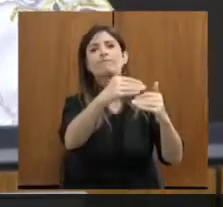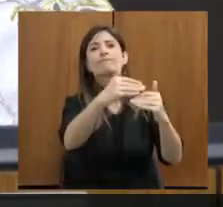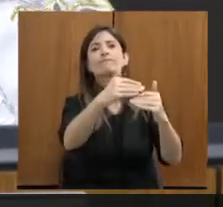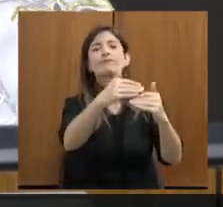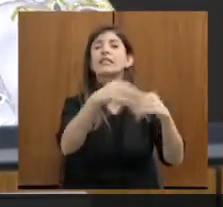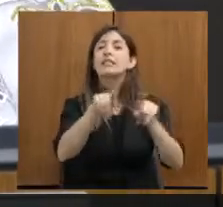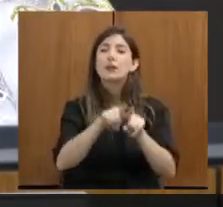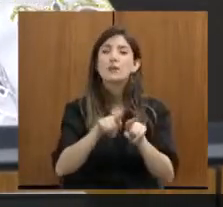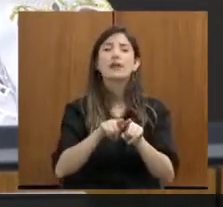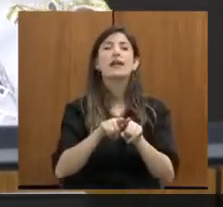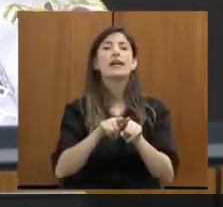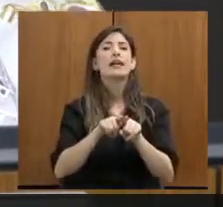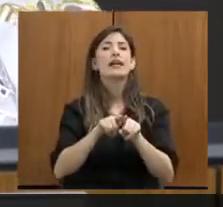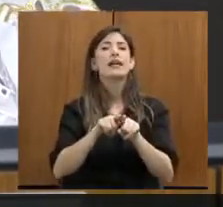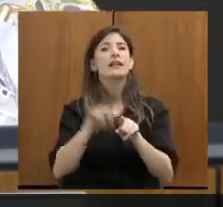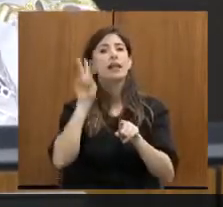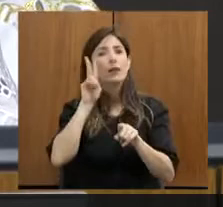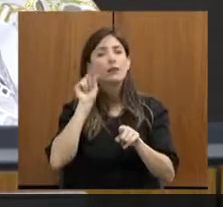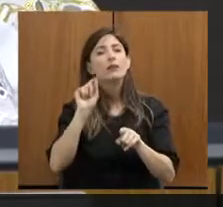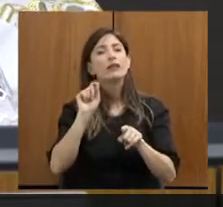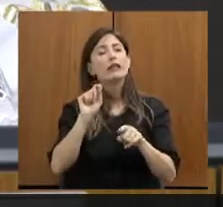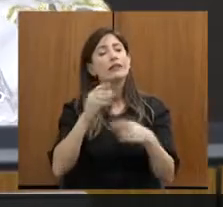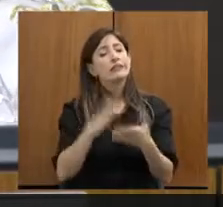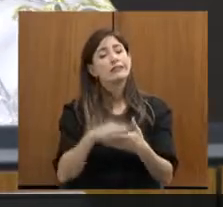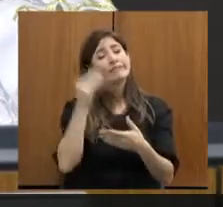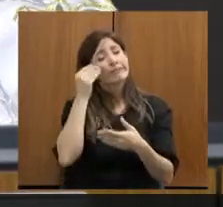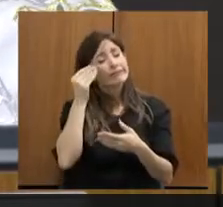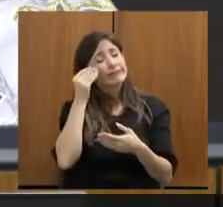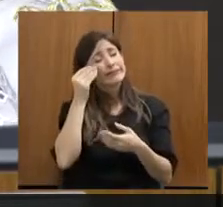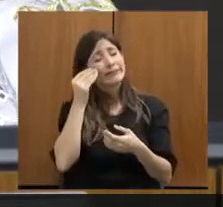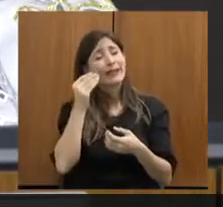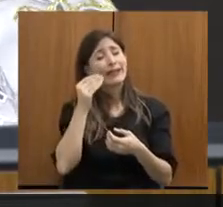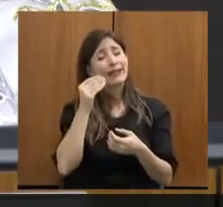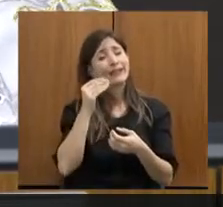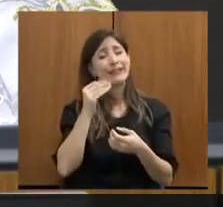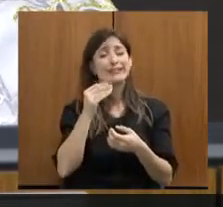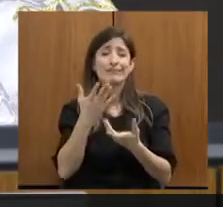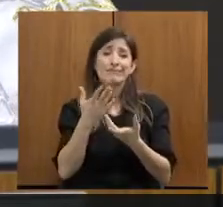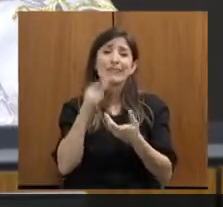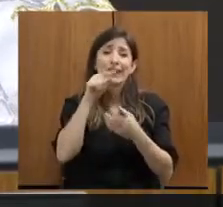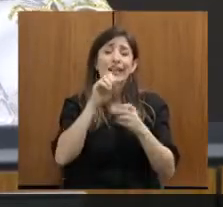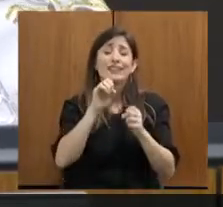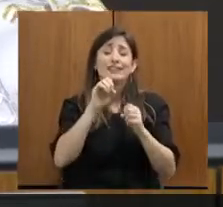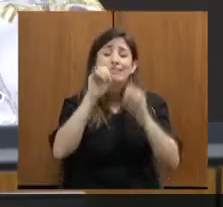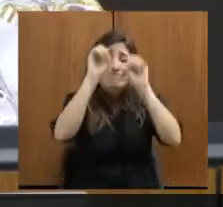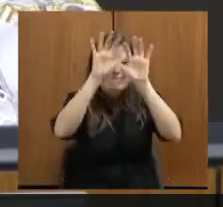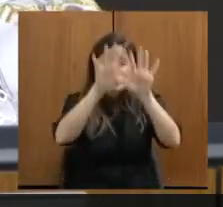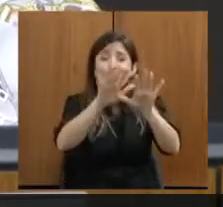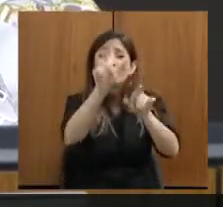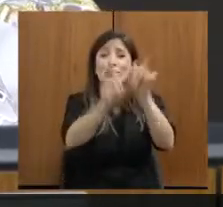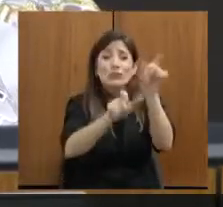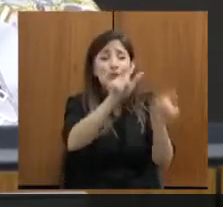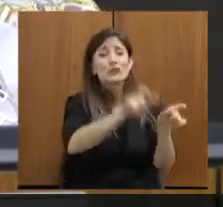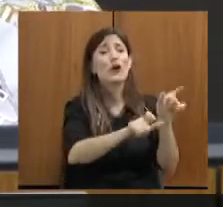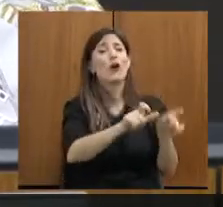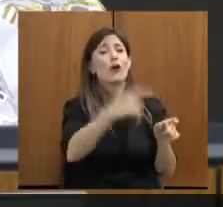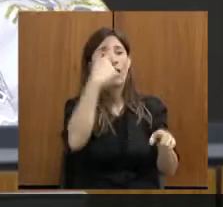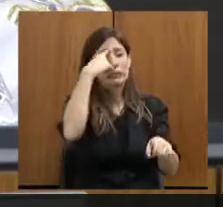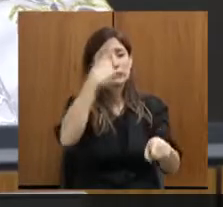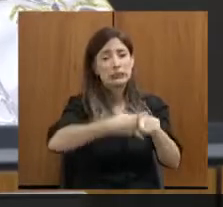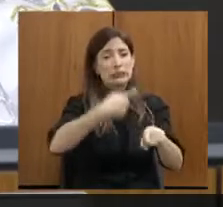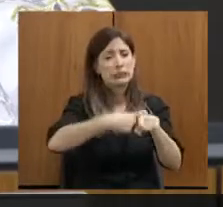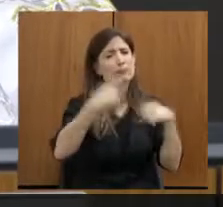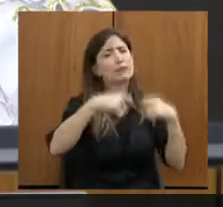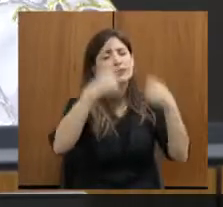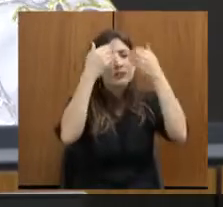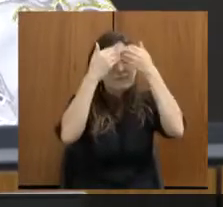lembra assim lava a cabeça dessas pessoas ignorantes porque é pelo século de hoje pelo que